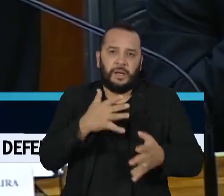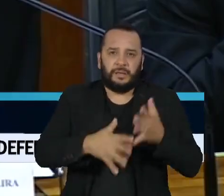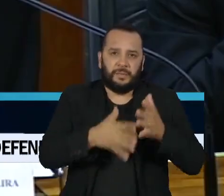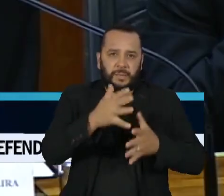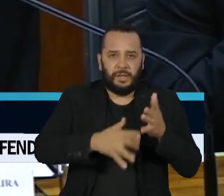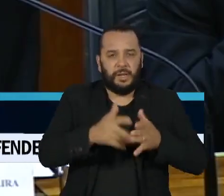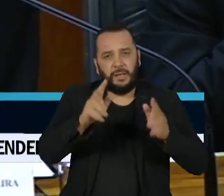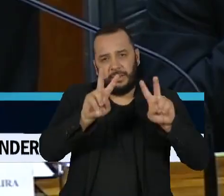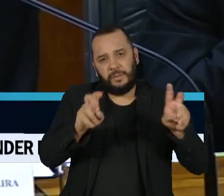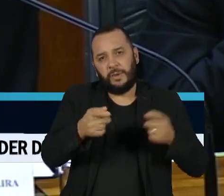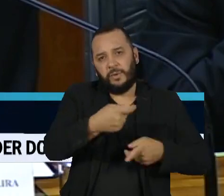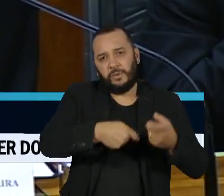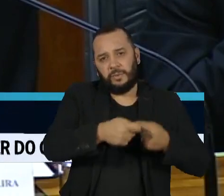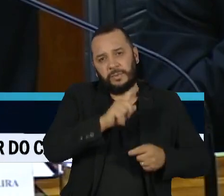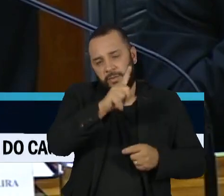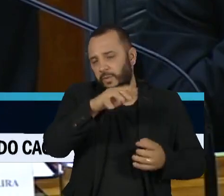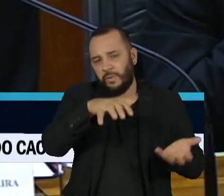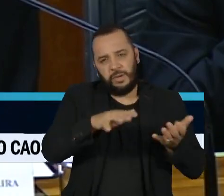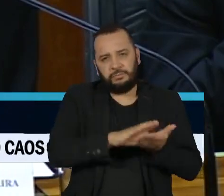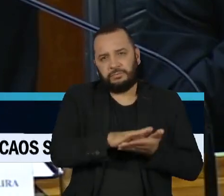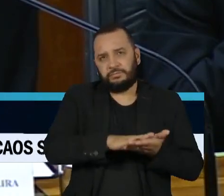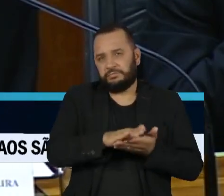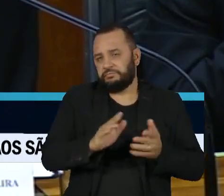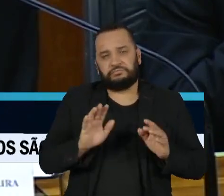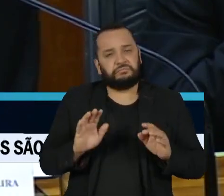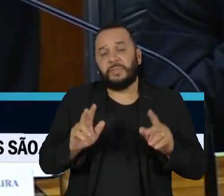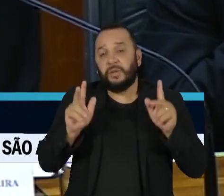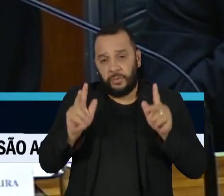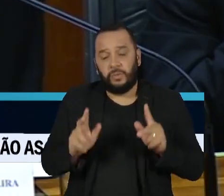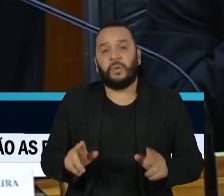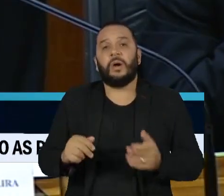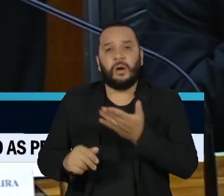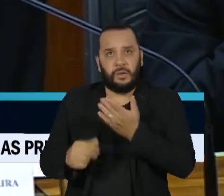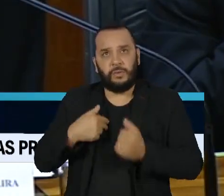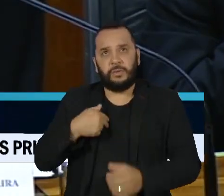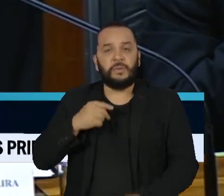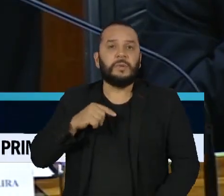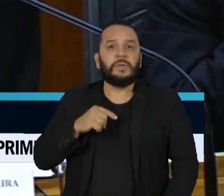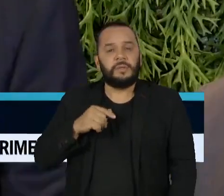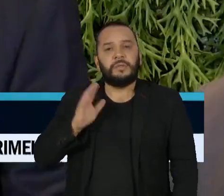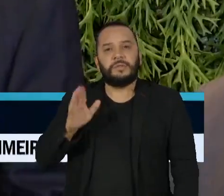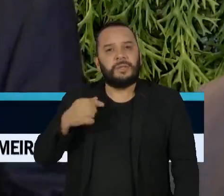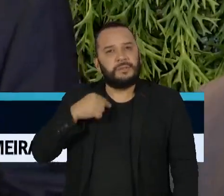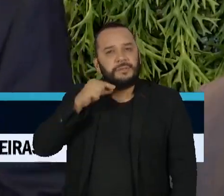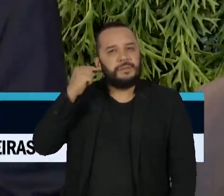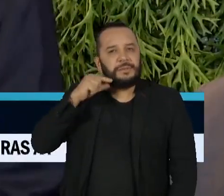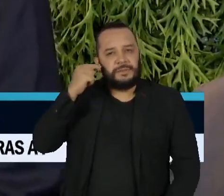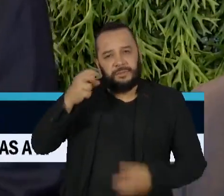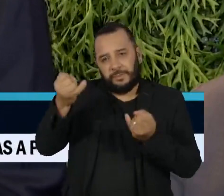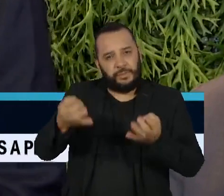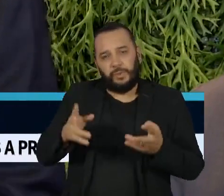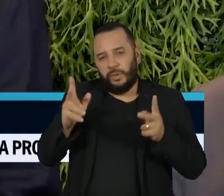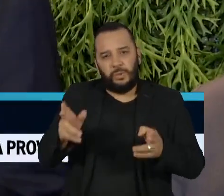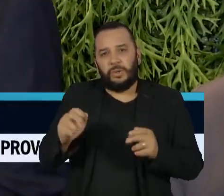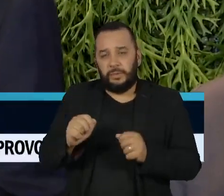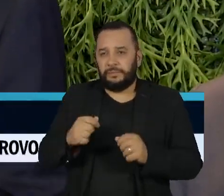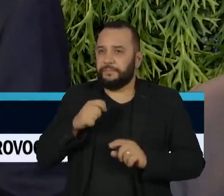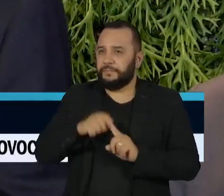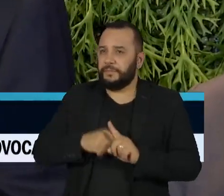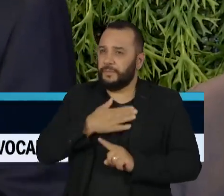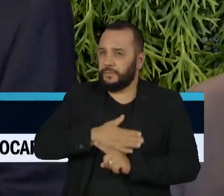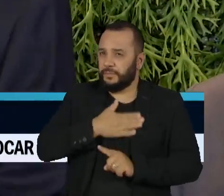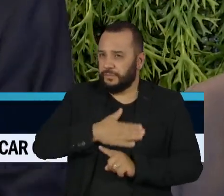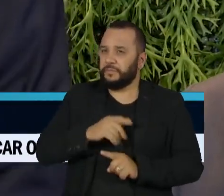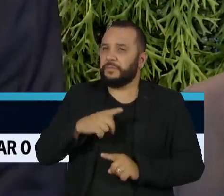Congresso. É um discurso semelhante ao manifestado esta semana pelo presidente da Câmara, Arthur Lira. Eu não tenho dúvida que esse mês de agosto vai ser um